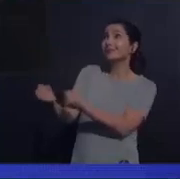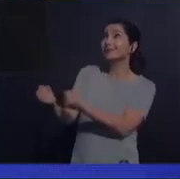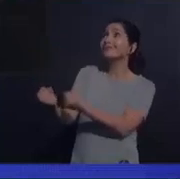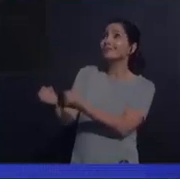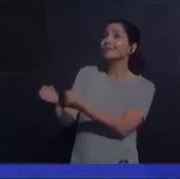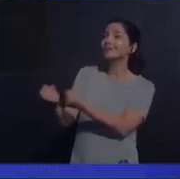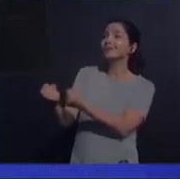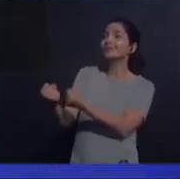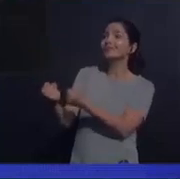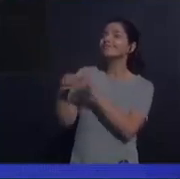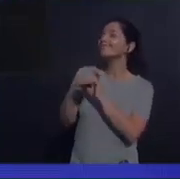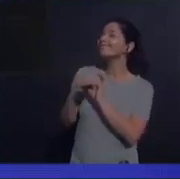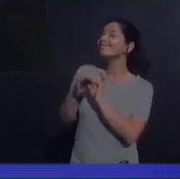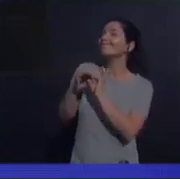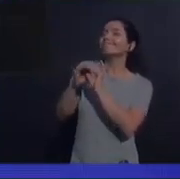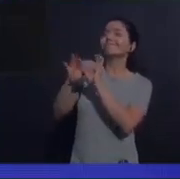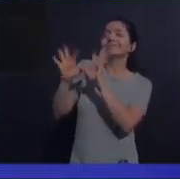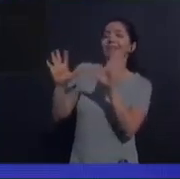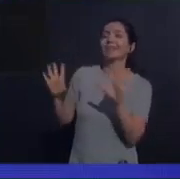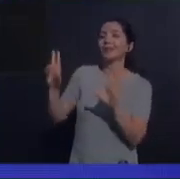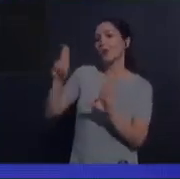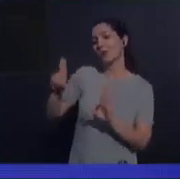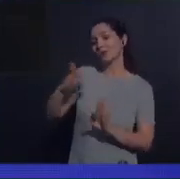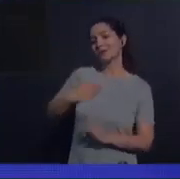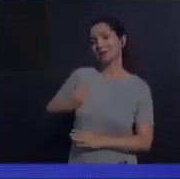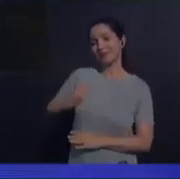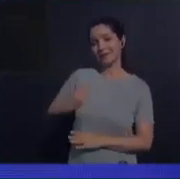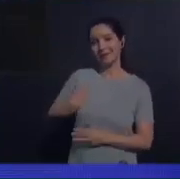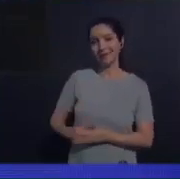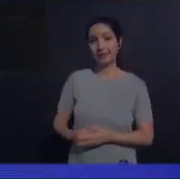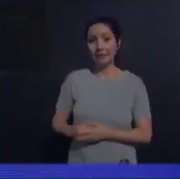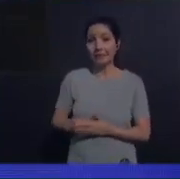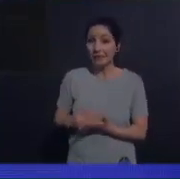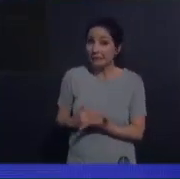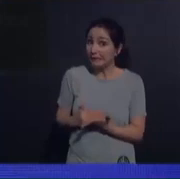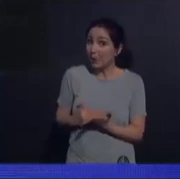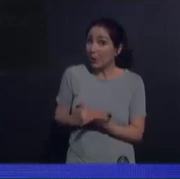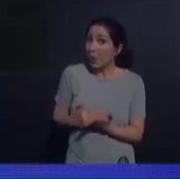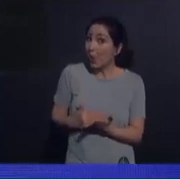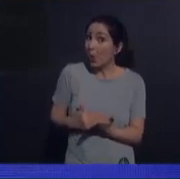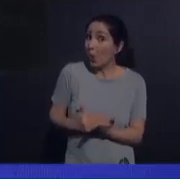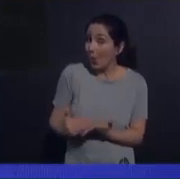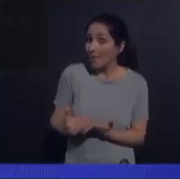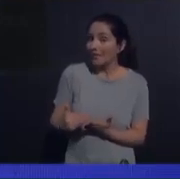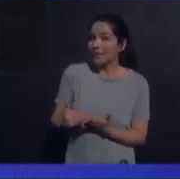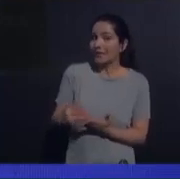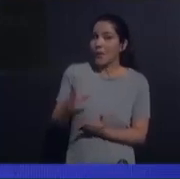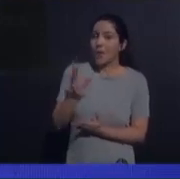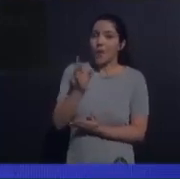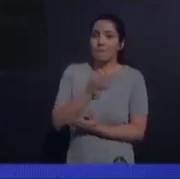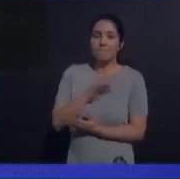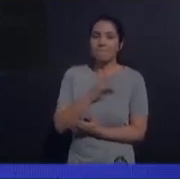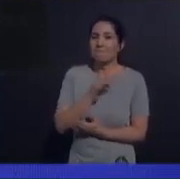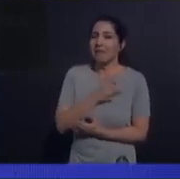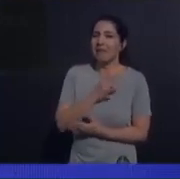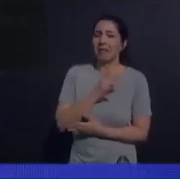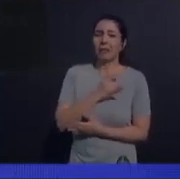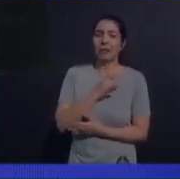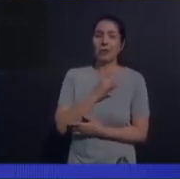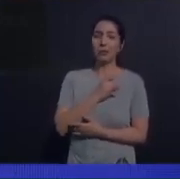Eu quero ser usada pelo Senhor. No início, eu tive muito medo, porque eu sabia que eu iria